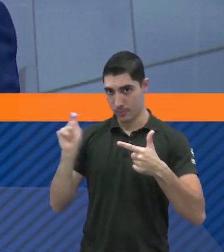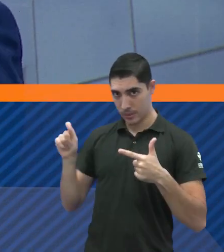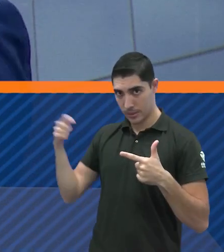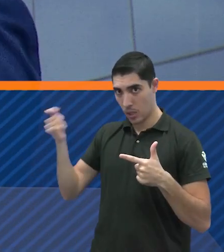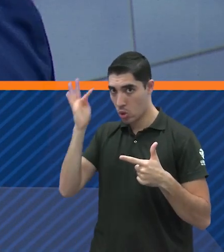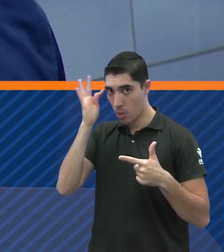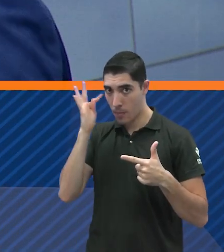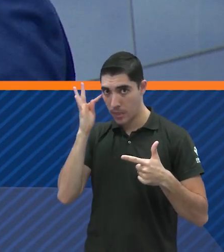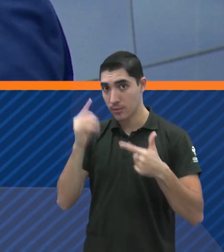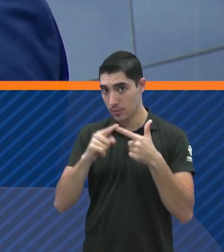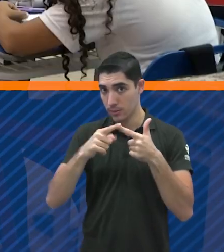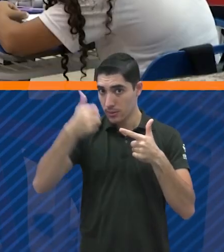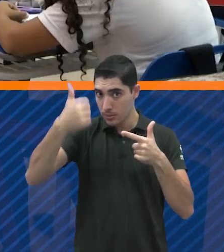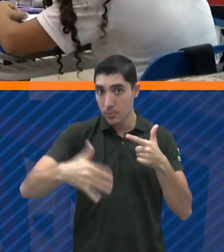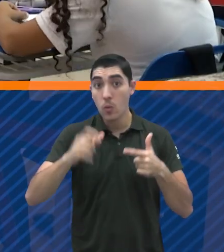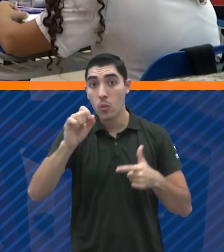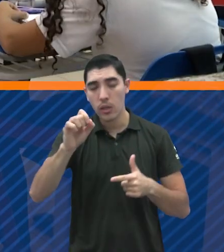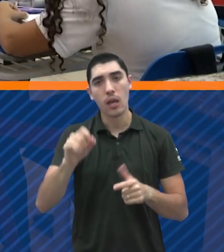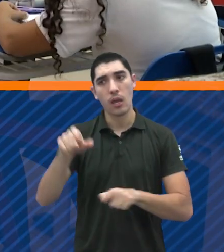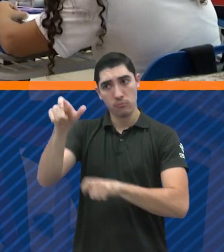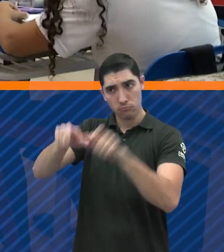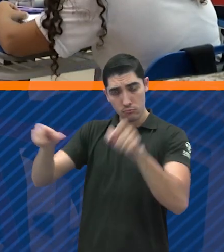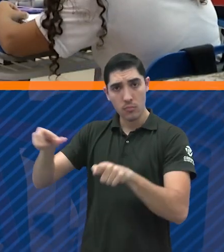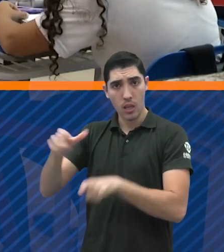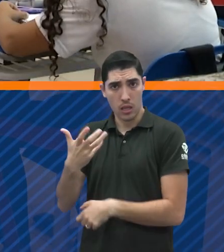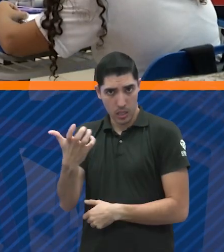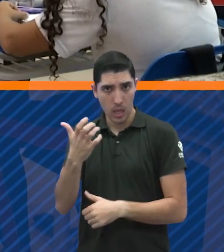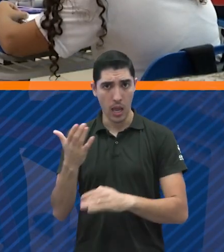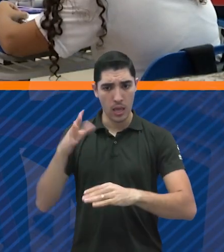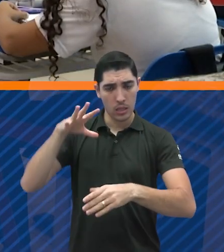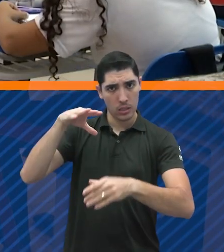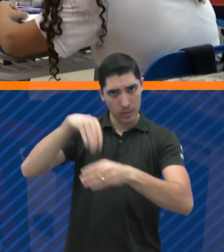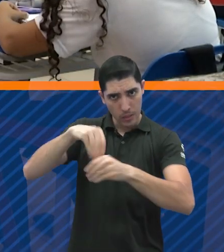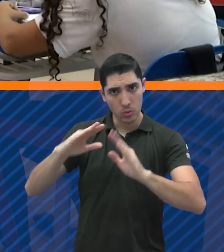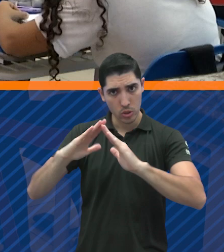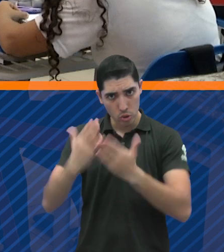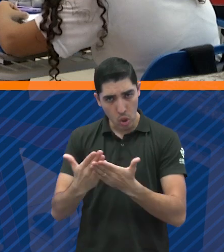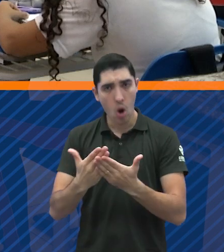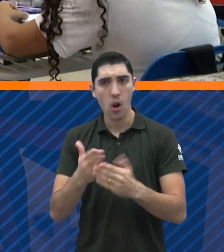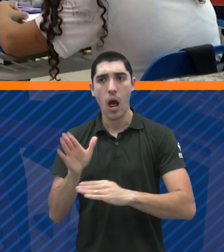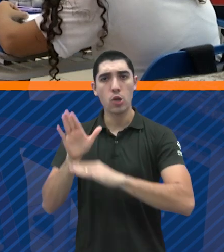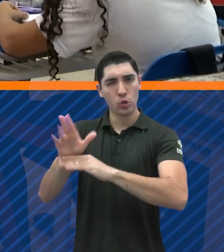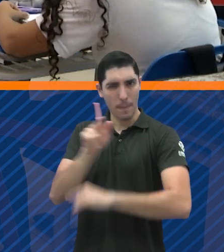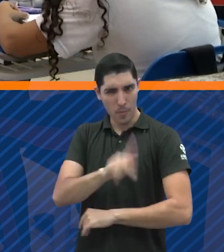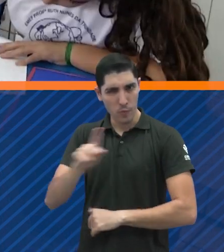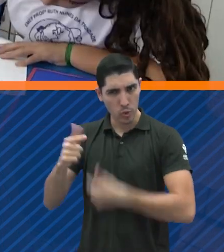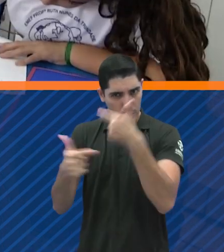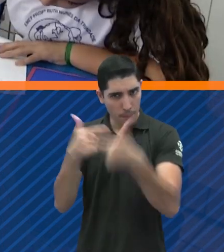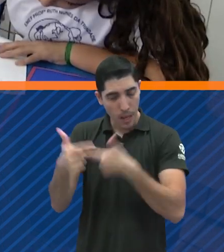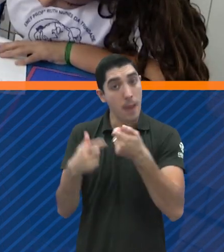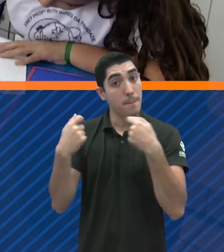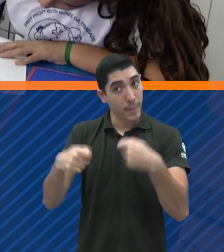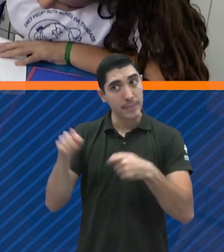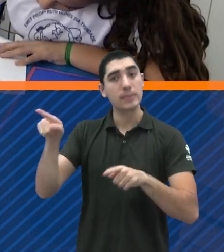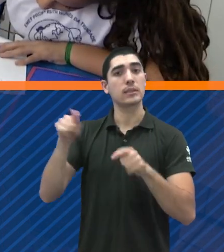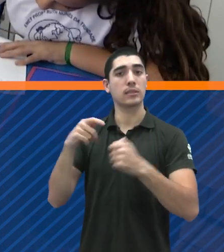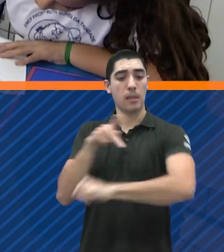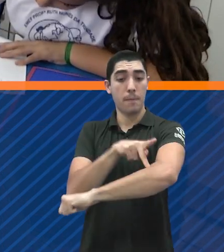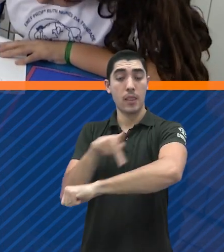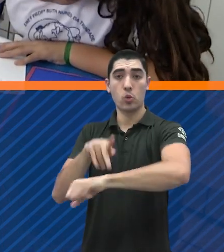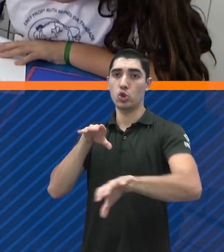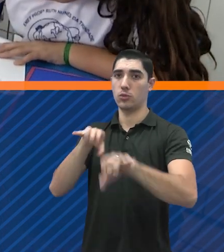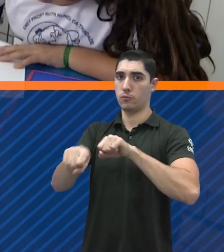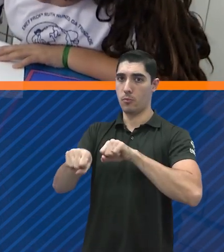Henrique busca exigir a formação em pedagogia para auxiliares de classe e outros profissionais que atuam nos centros